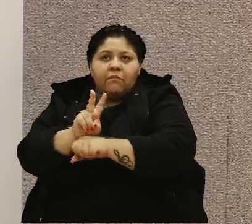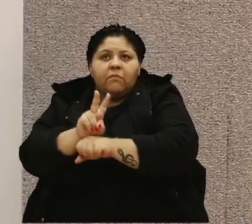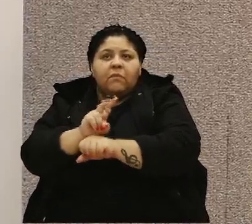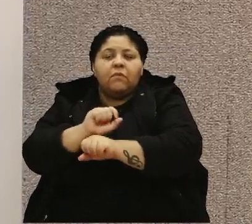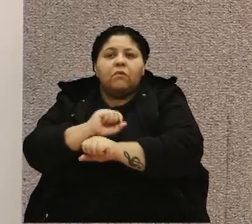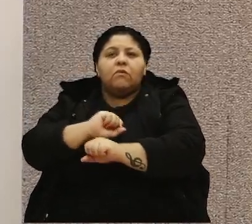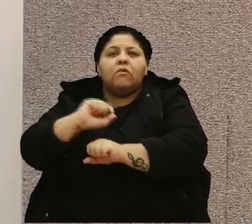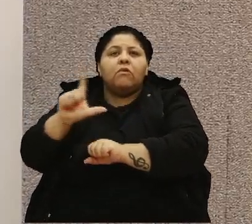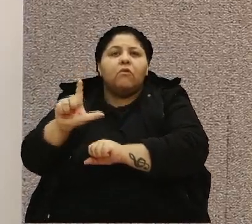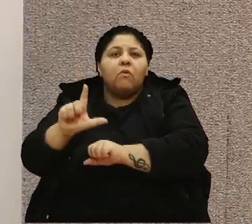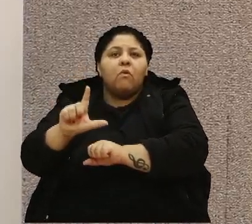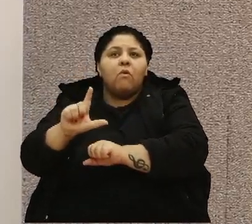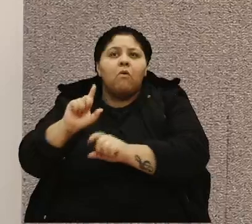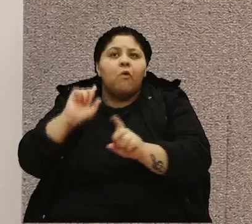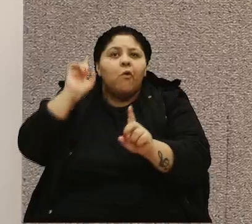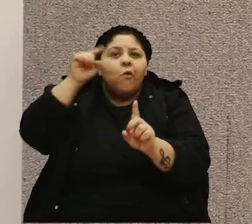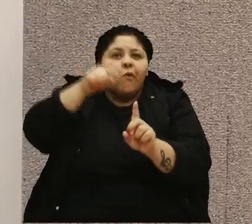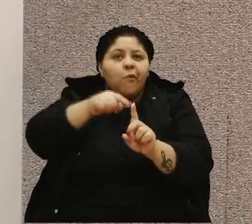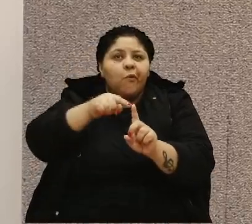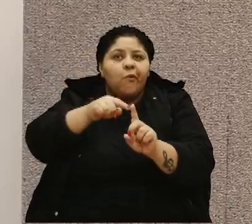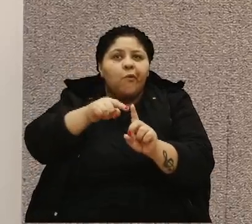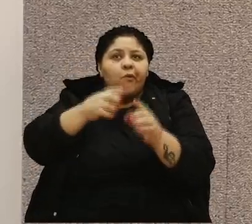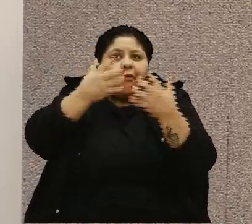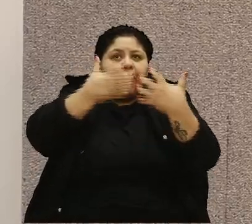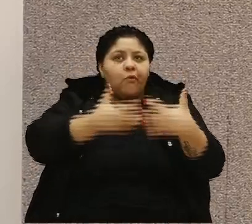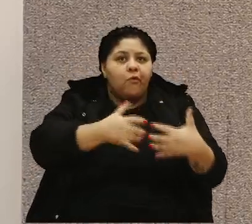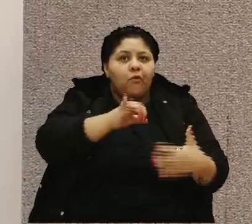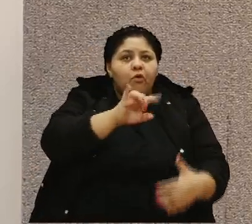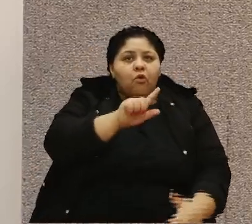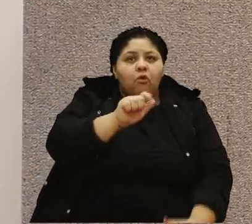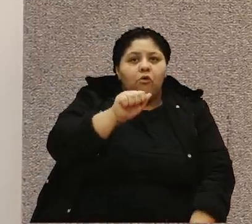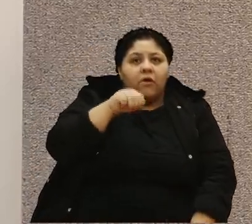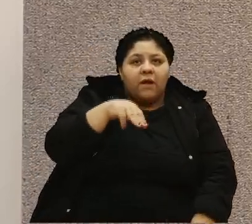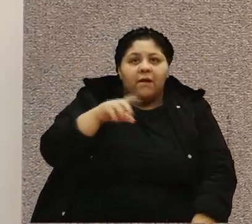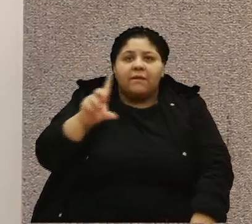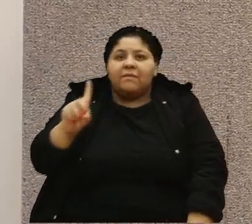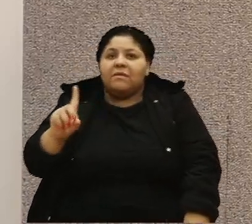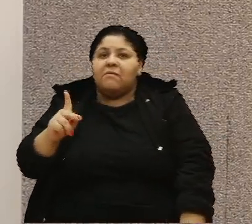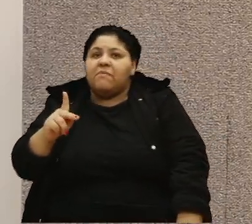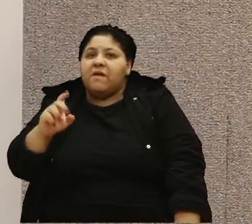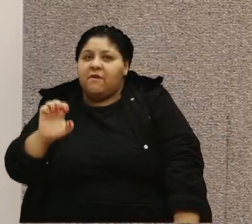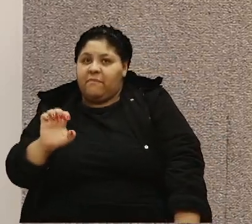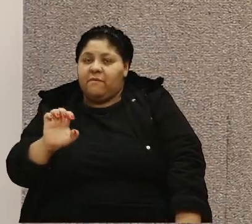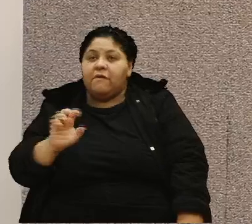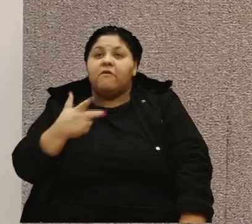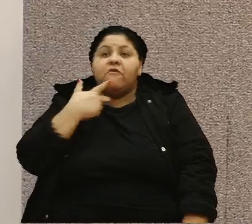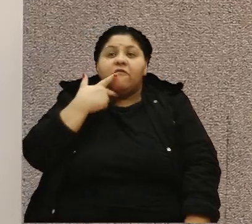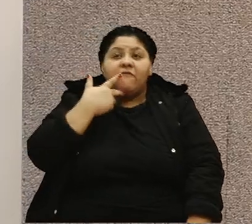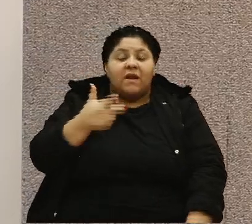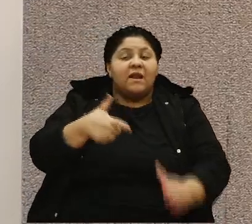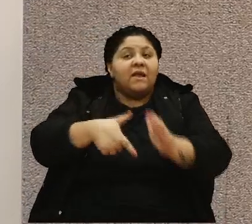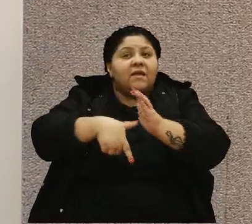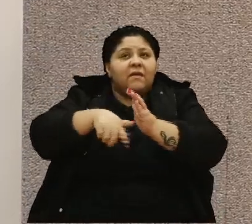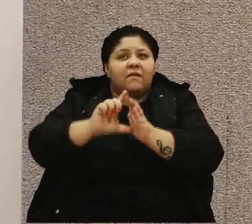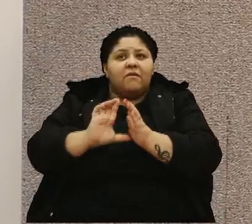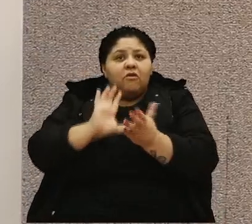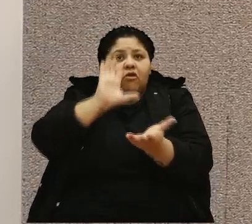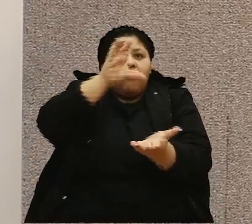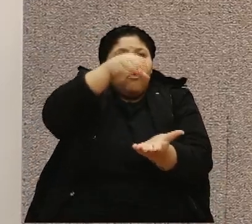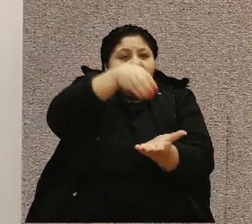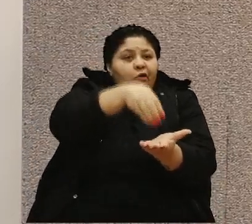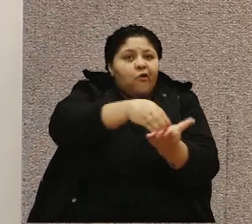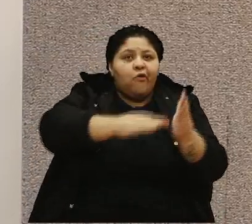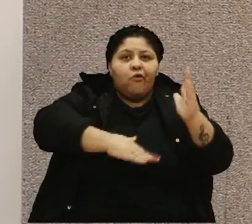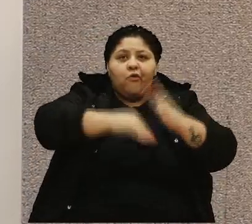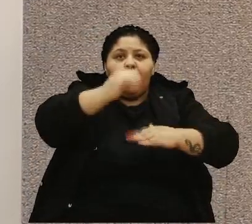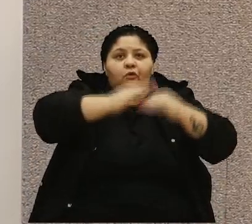é a incumbência, qual é a função do IGAN e do DPM na nossa CCJL. Falei e torno a repetir, o órgão ele é consultivo e